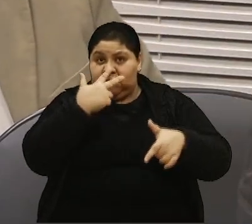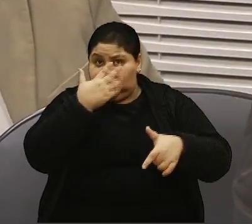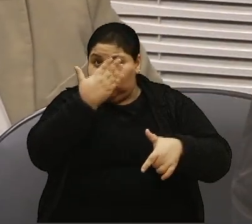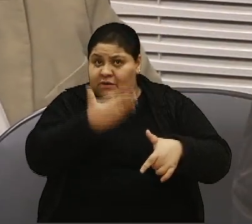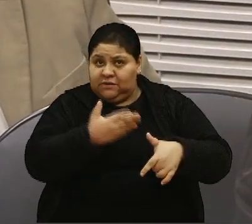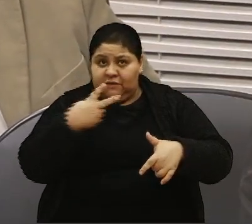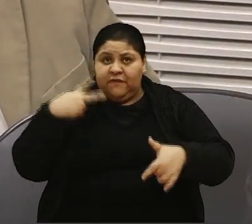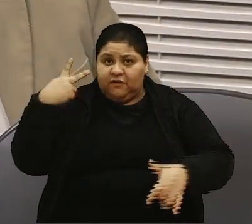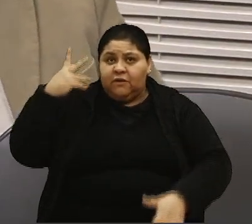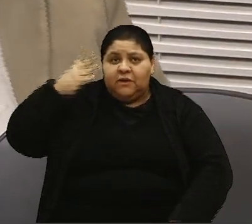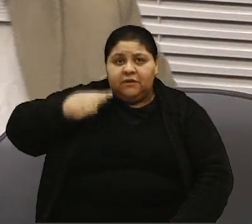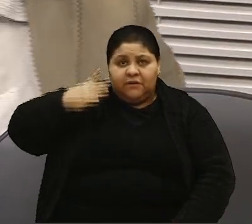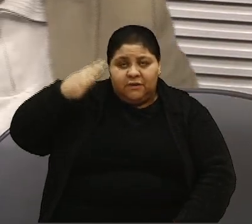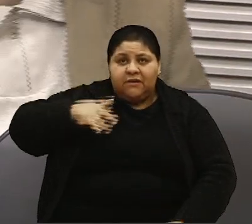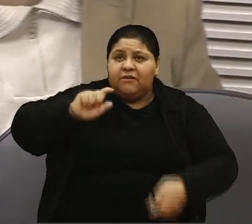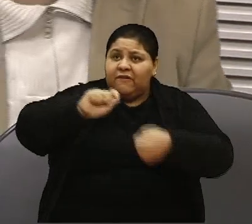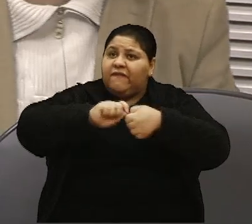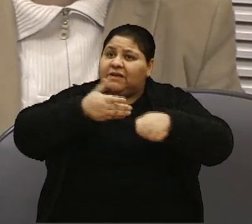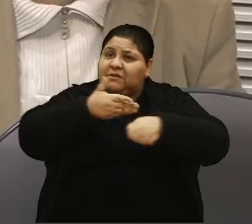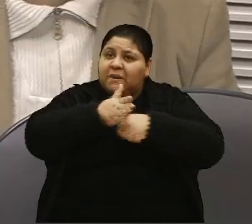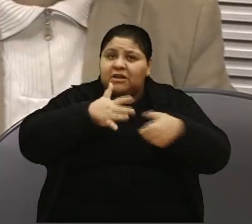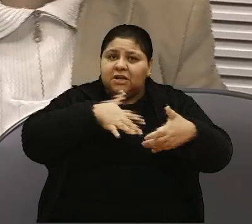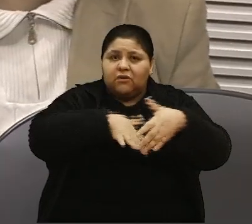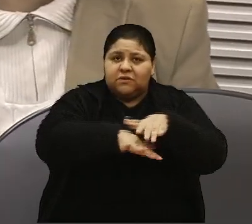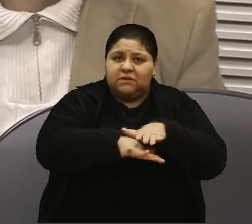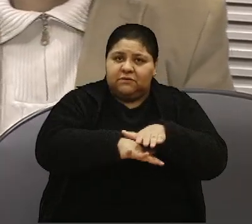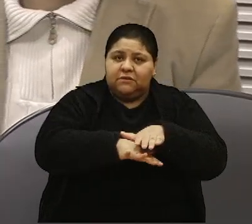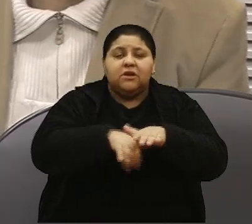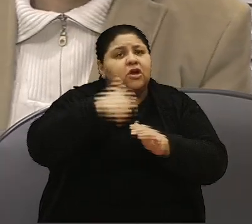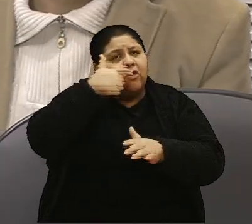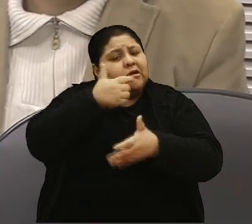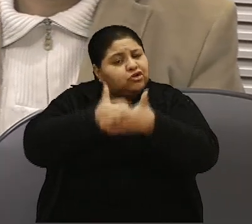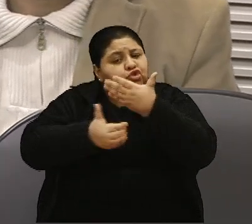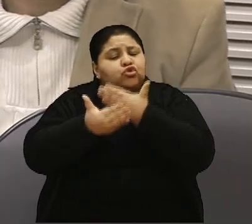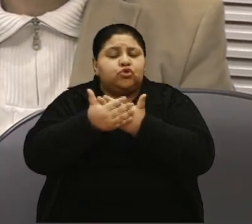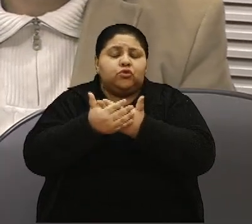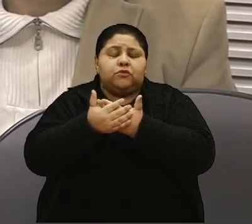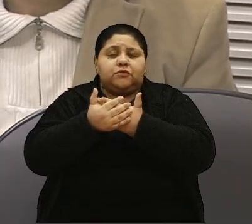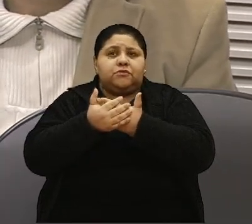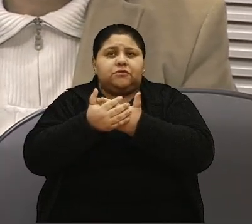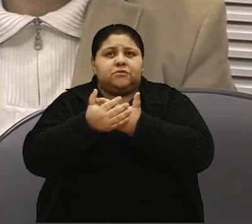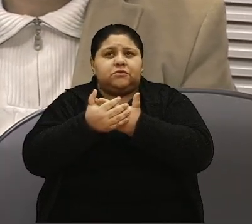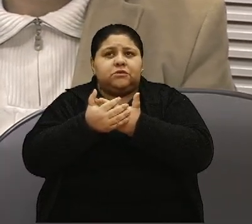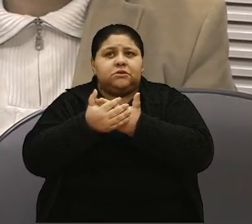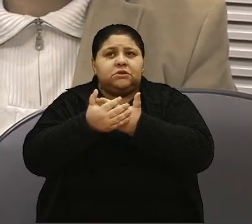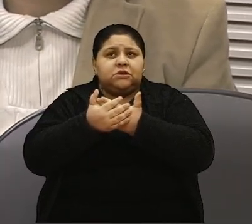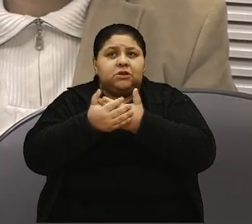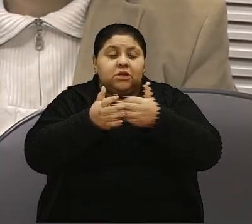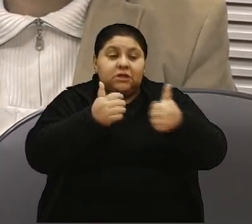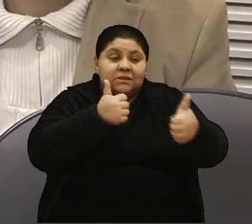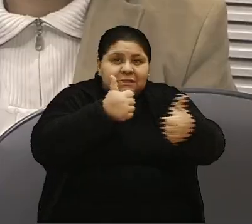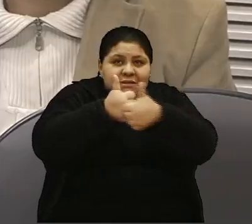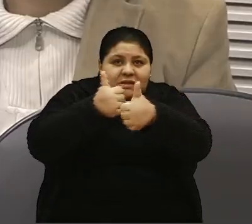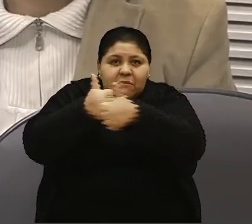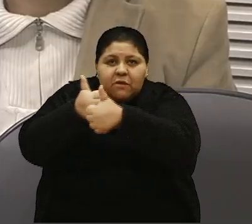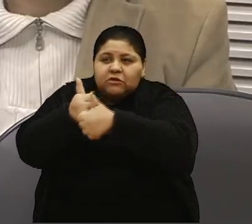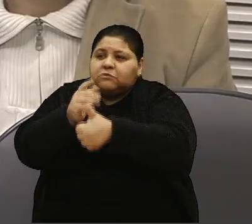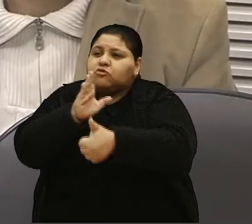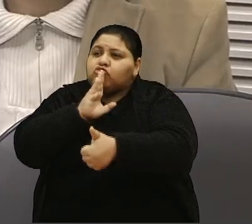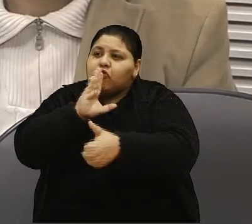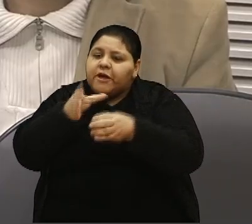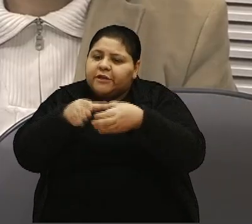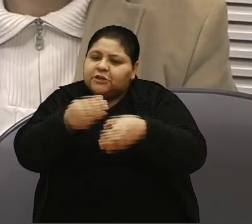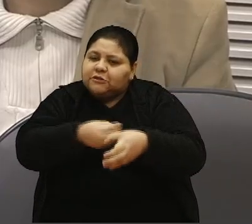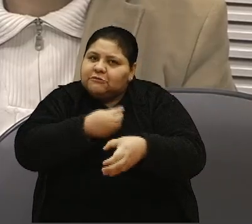apresentou como esse projeto, que fazem parte da inclusão. E eu acho que todo mundo que se aproxima, conhece, convive,